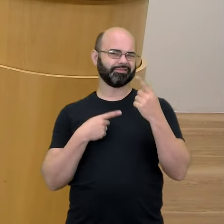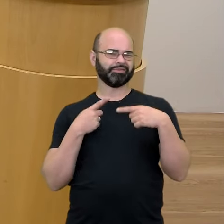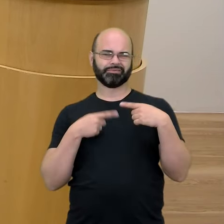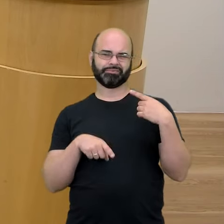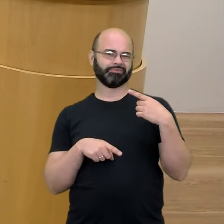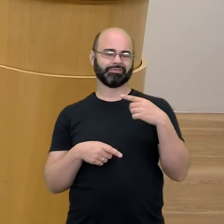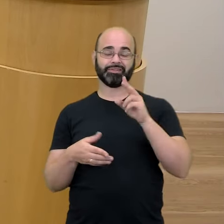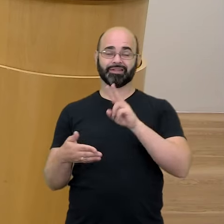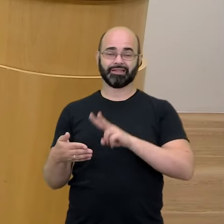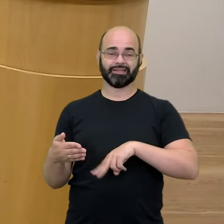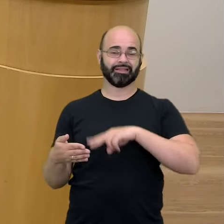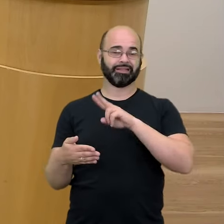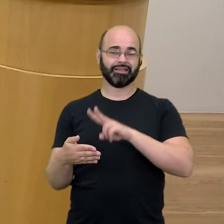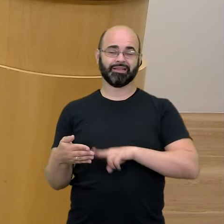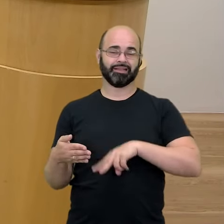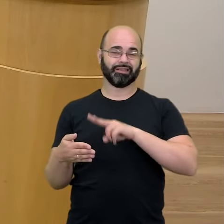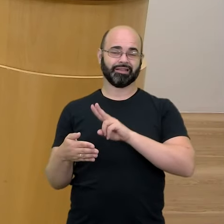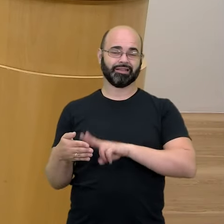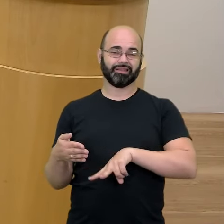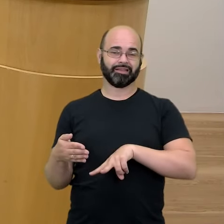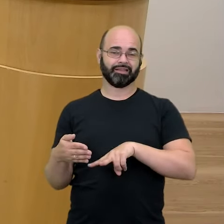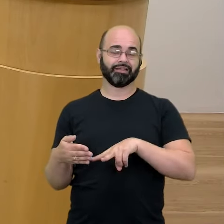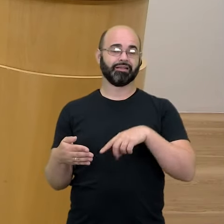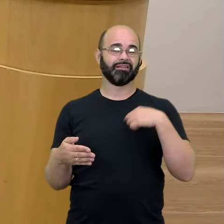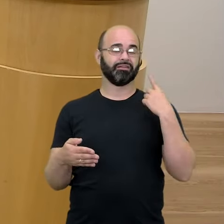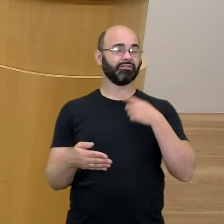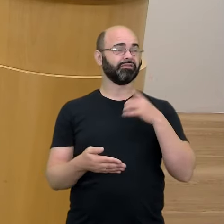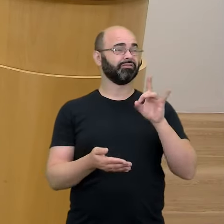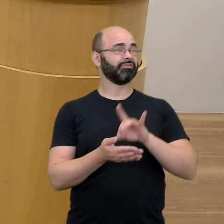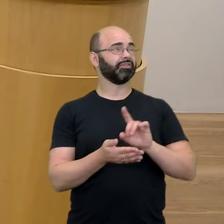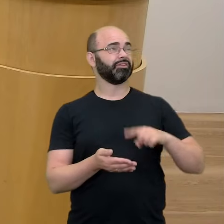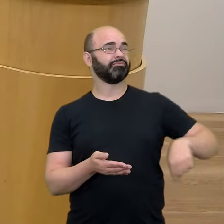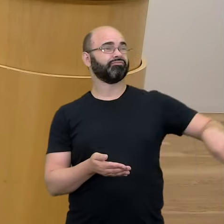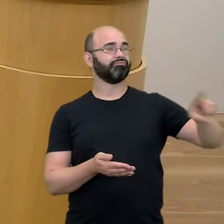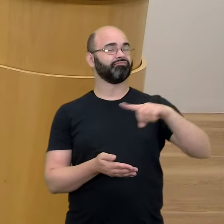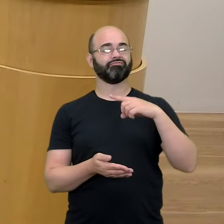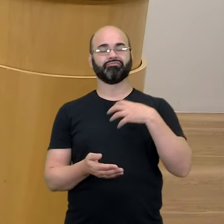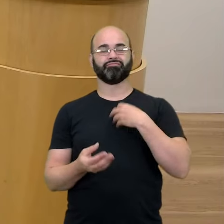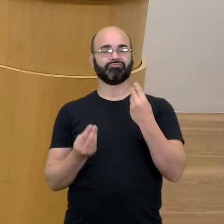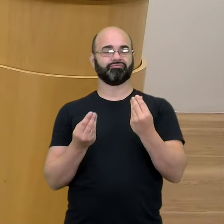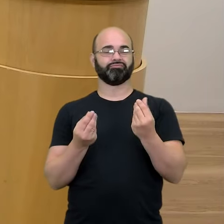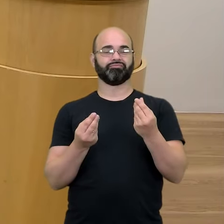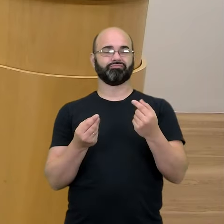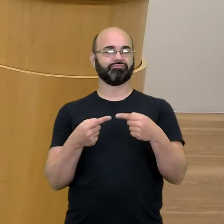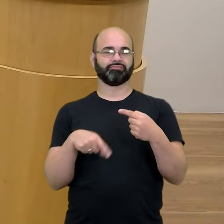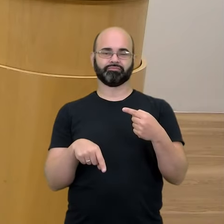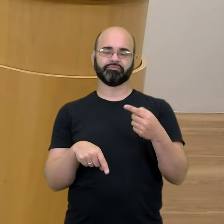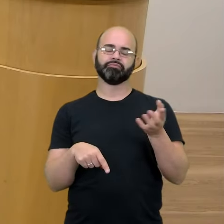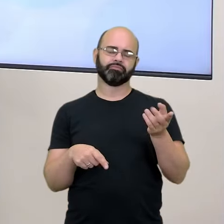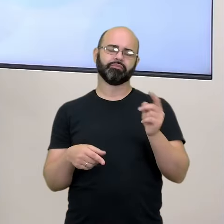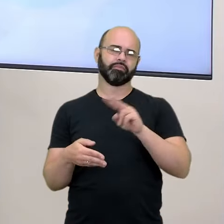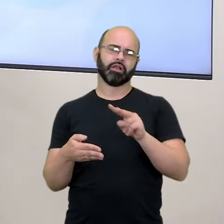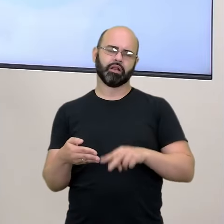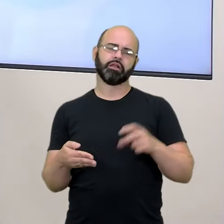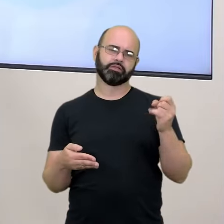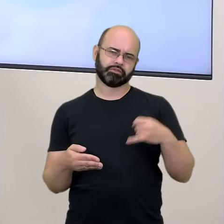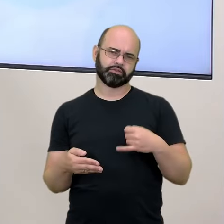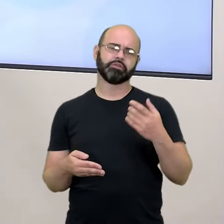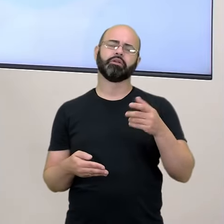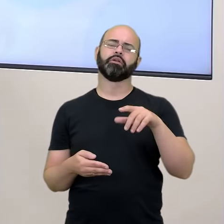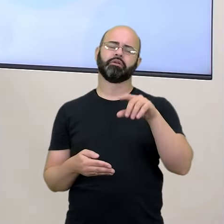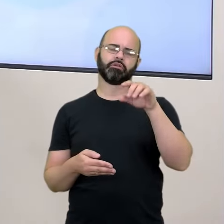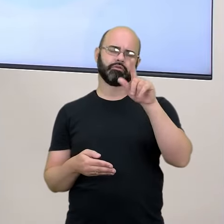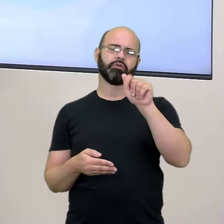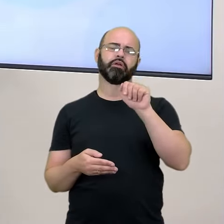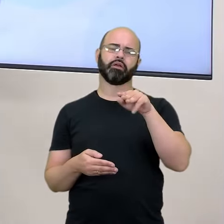acabamos construindo na nossa mente uma realidade que é estranha a nós. Então é importante, sim, A gente lê Game of Thrones, a gente